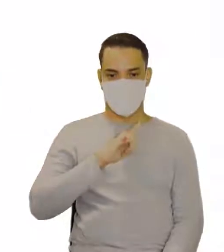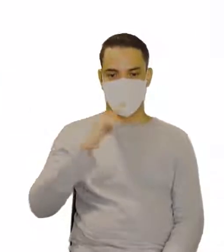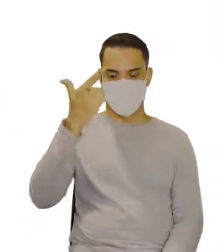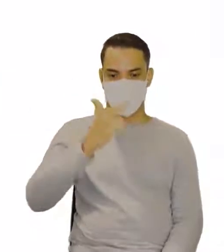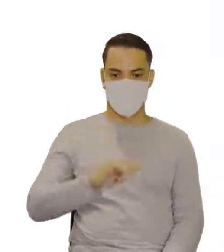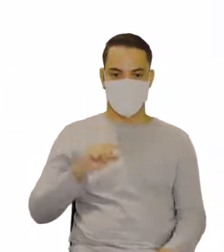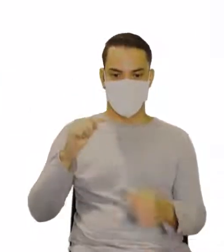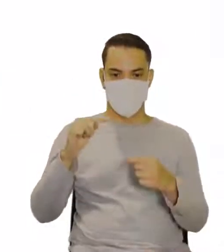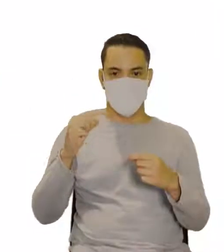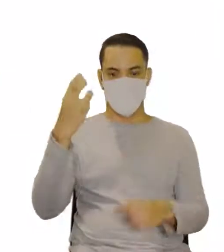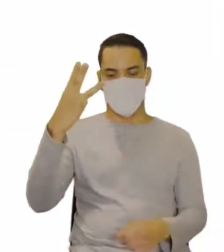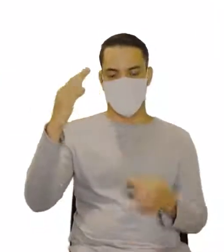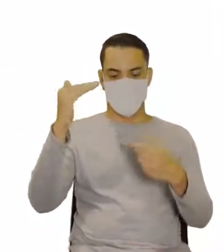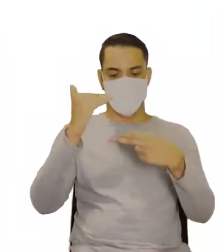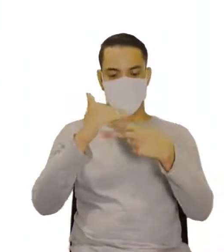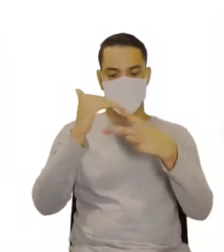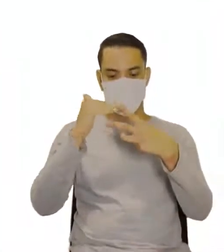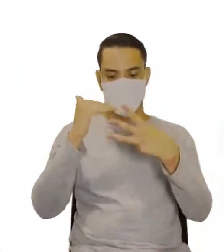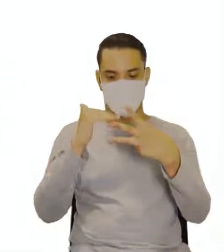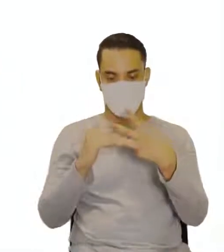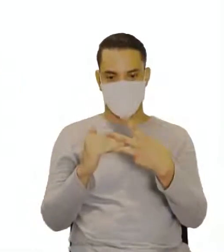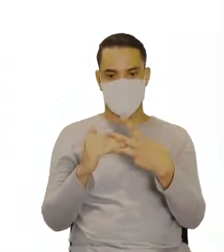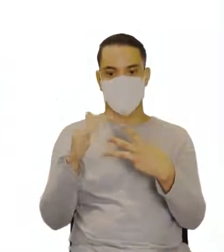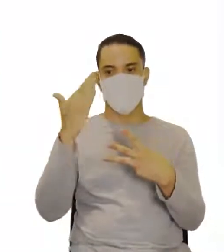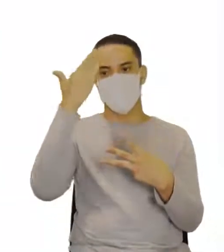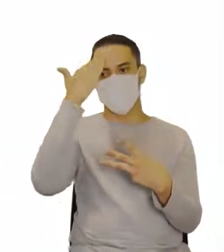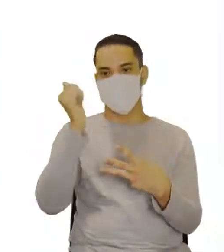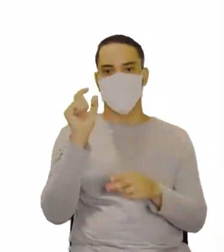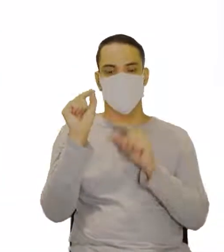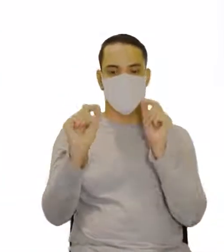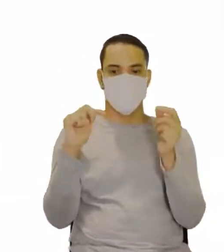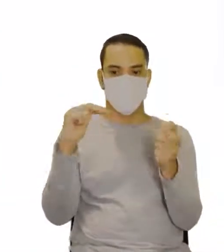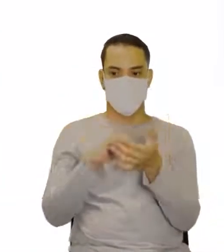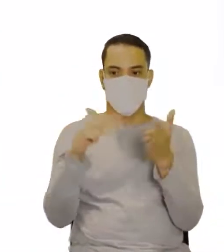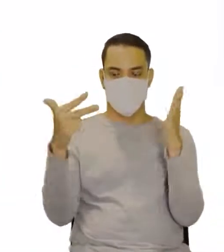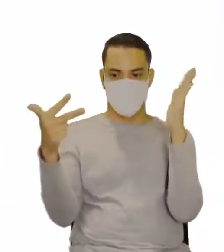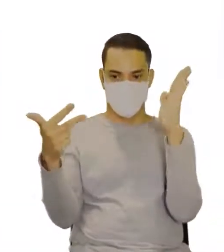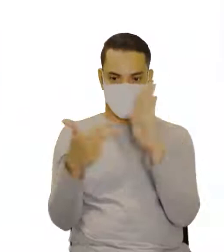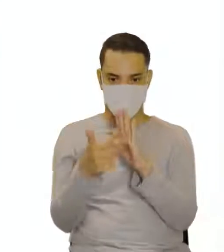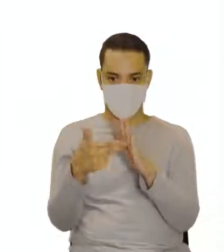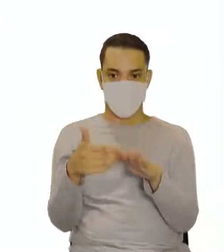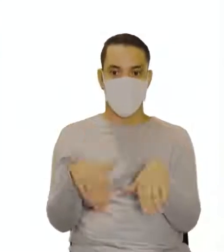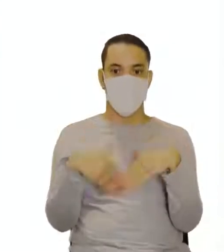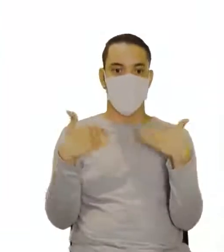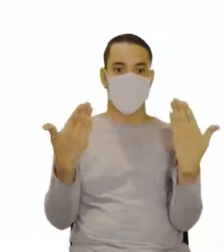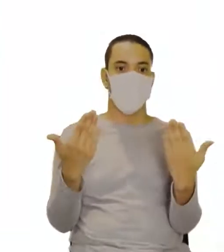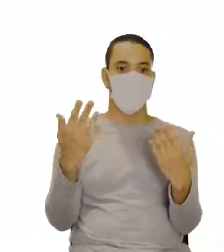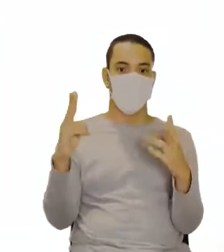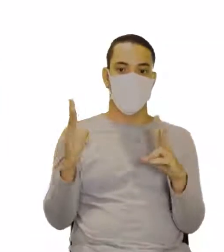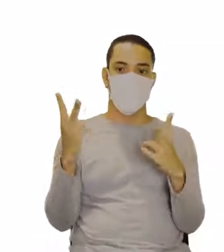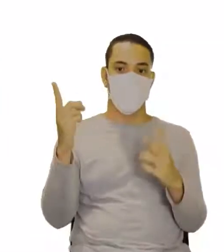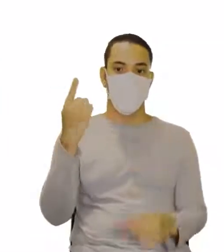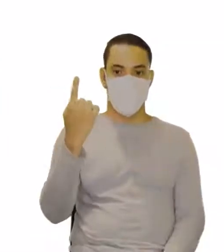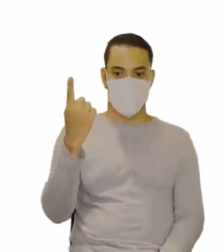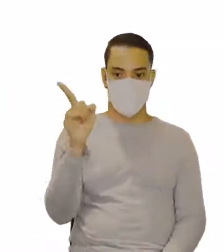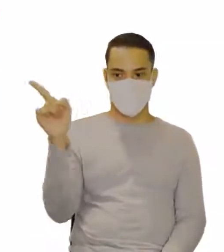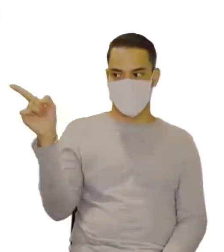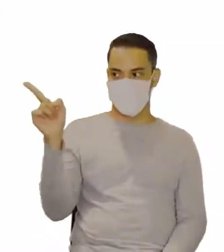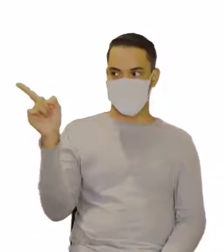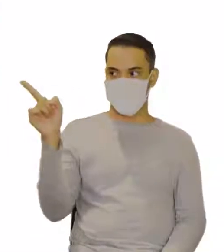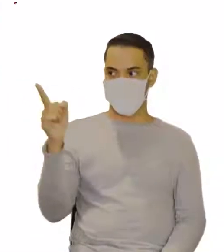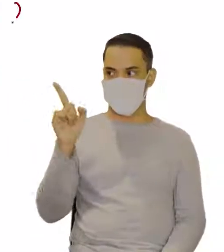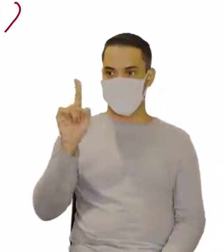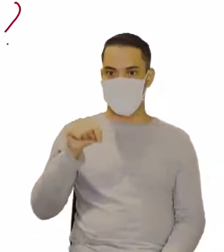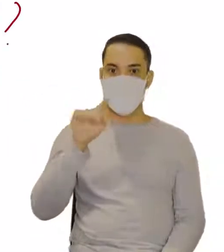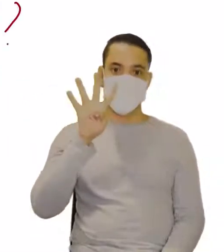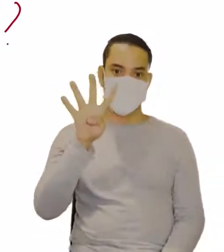3 resistores em paralelo. E ele quer saber justamente quanto é que vale a corrente nesse, que é o de